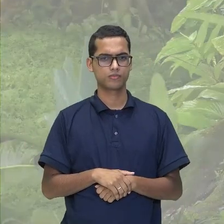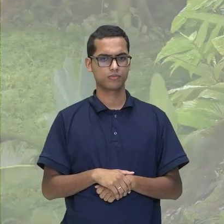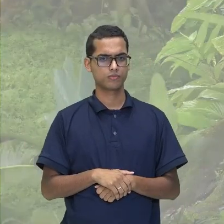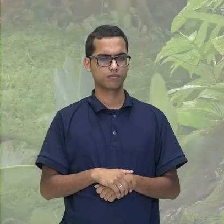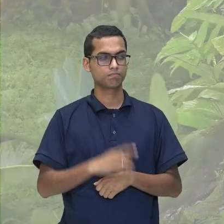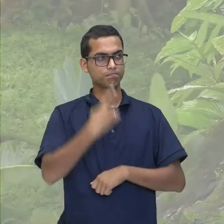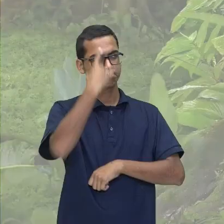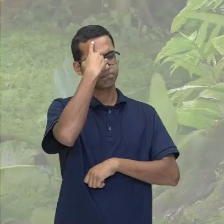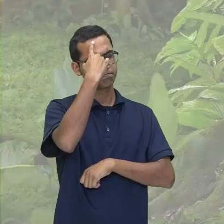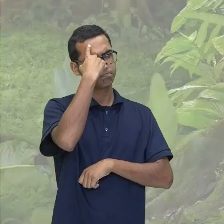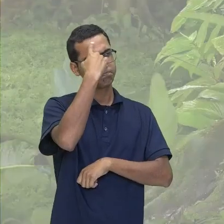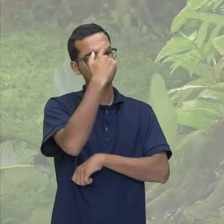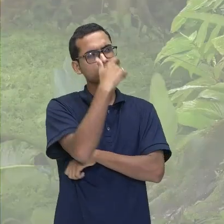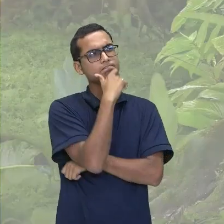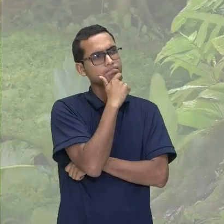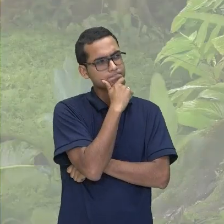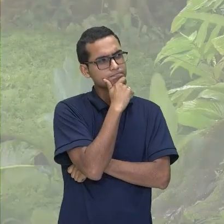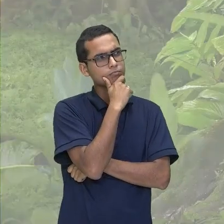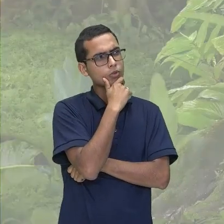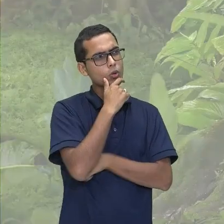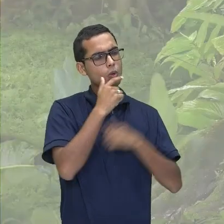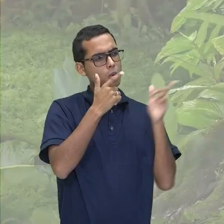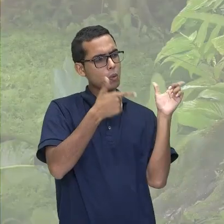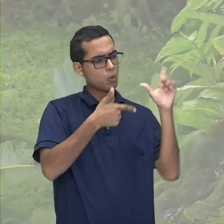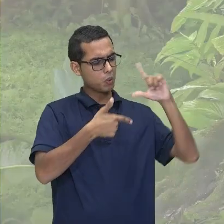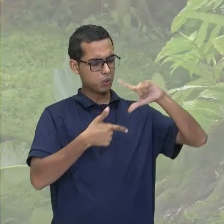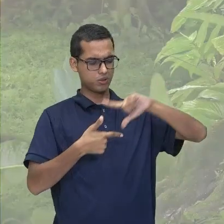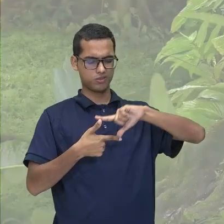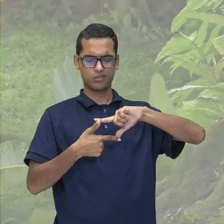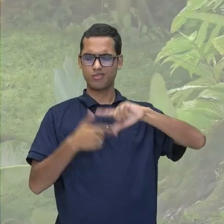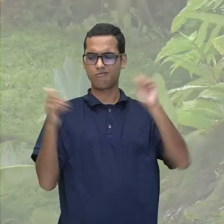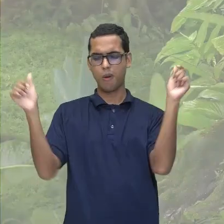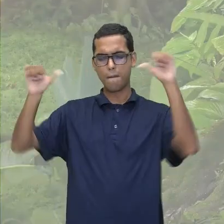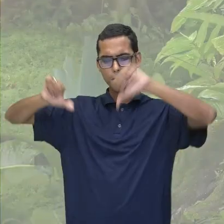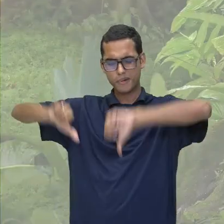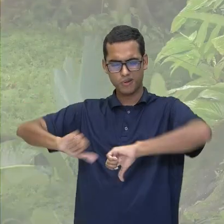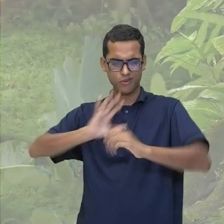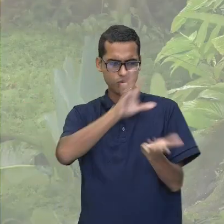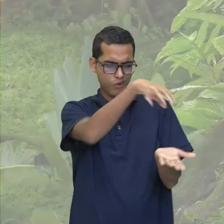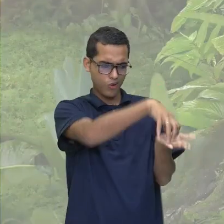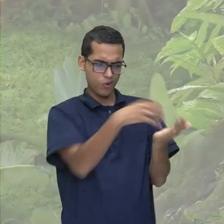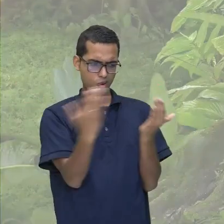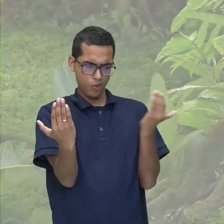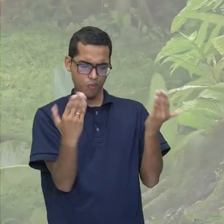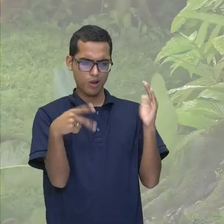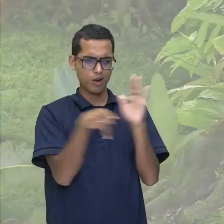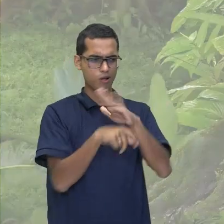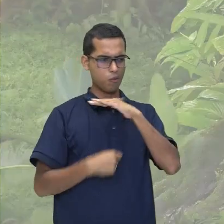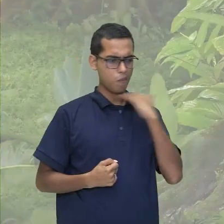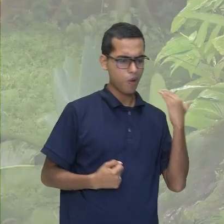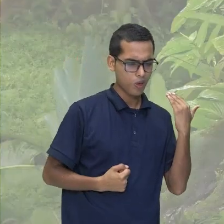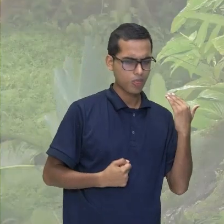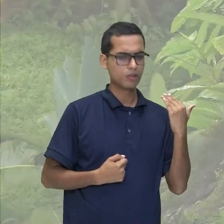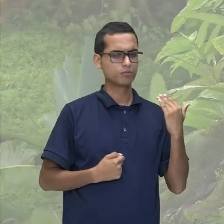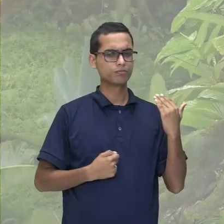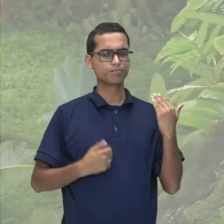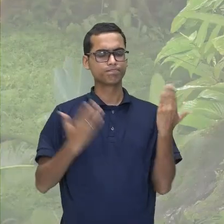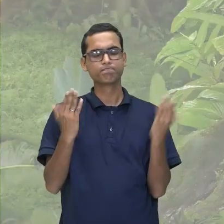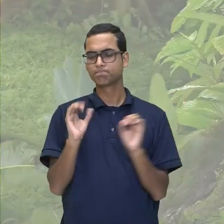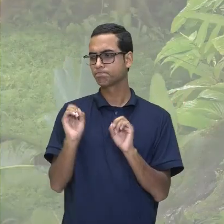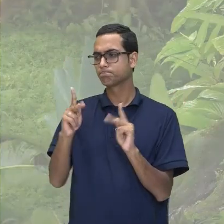Pensando bem, a solidão é pior do que a Maloca dos Mortos. Está